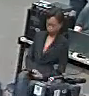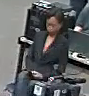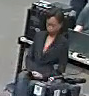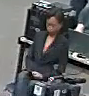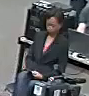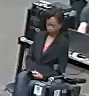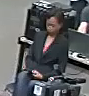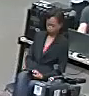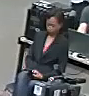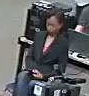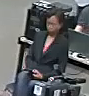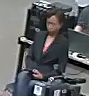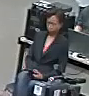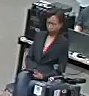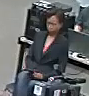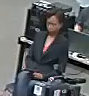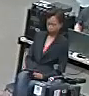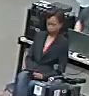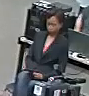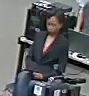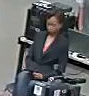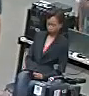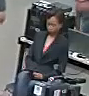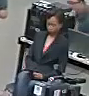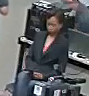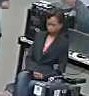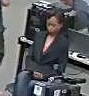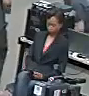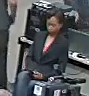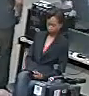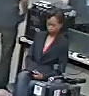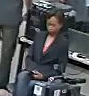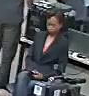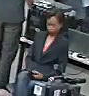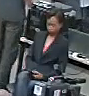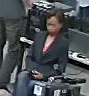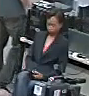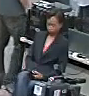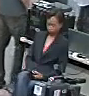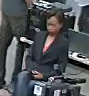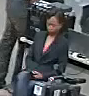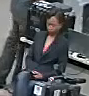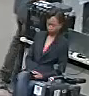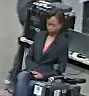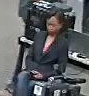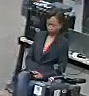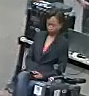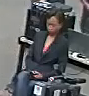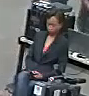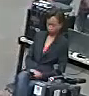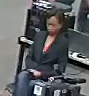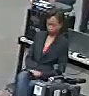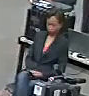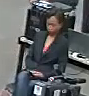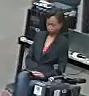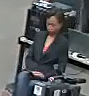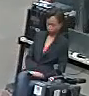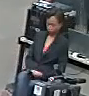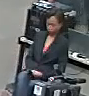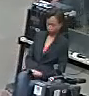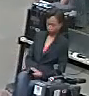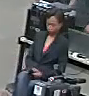motorista cobrador E e ter que acionar elevador para nós também se fosse um ônibus